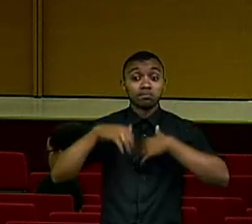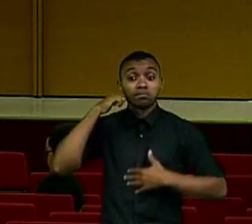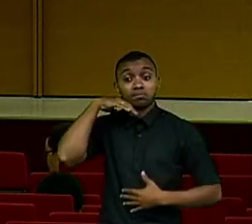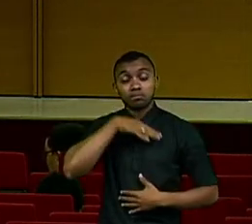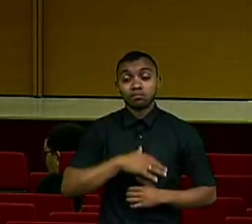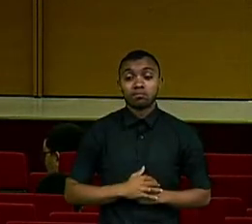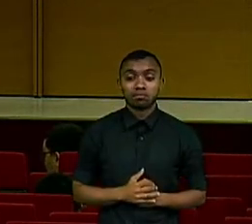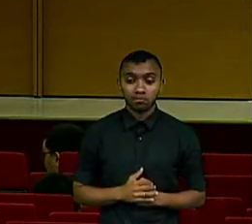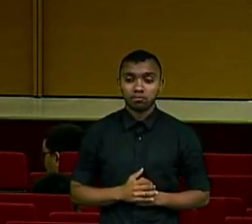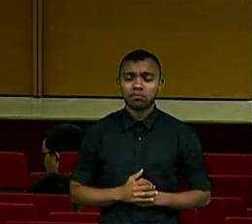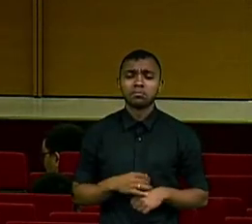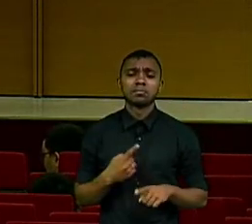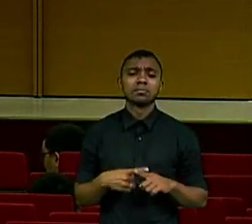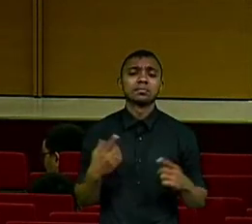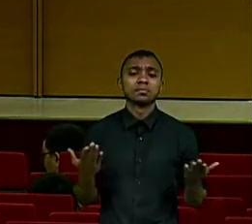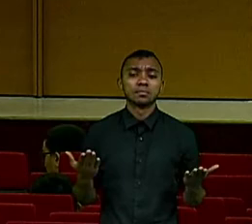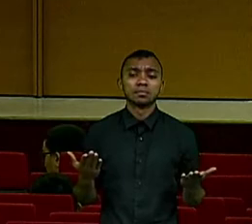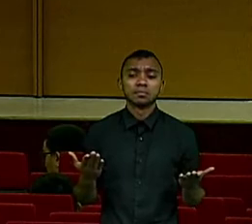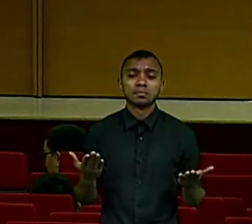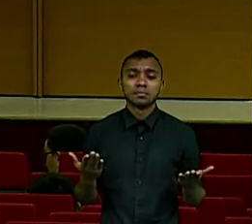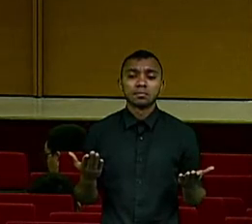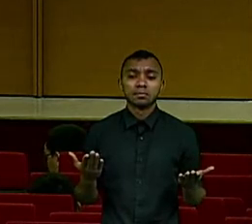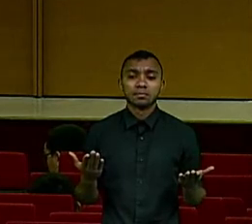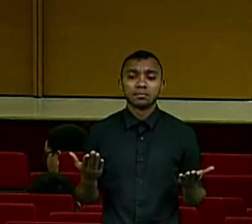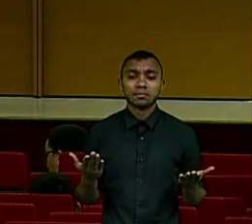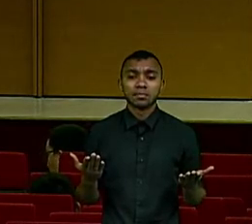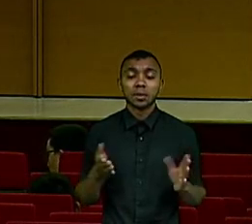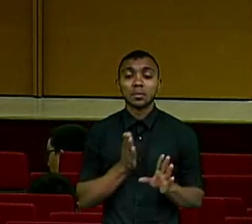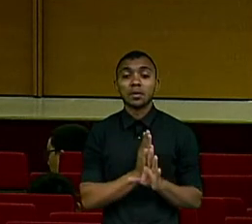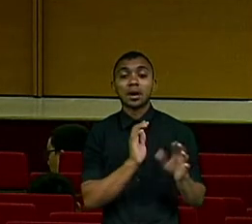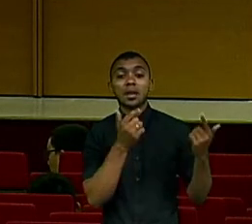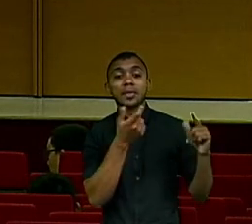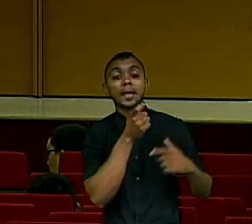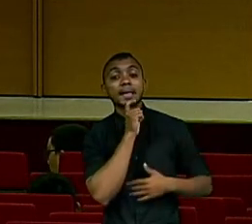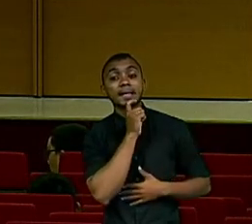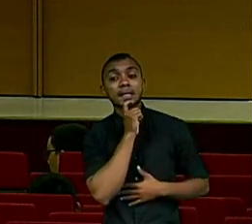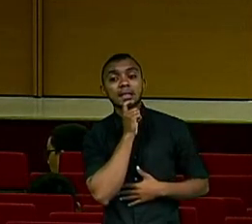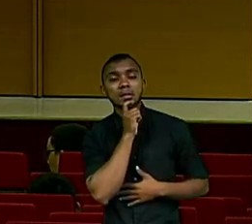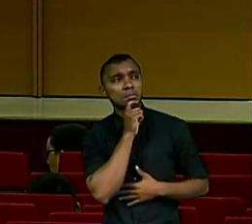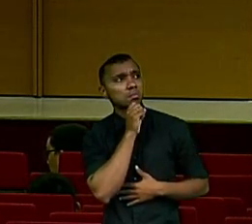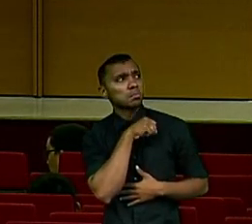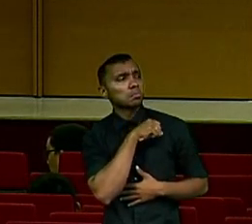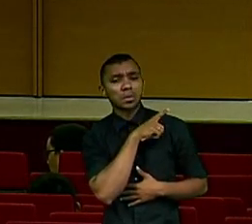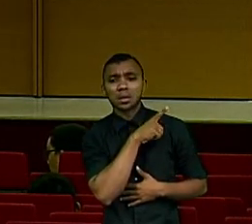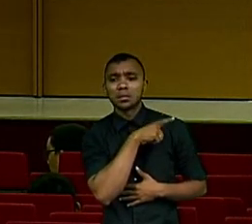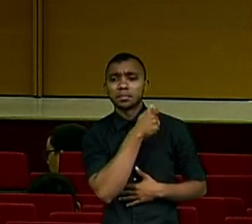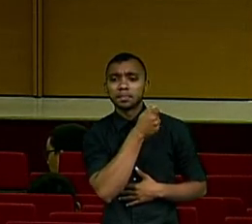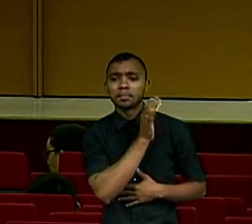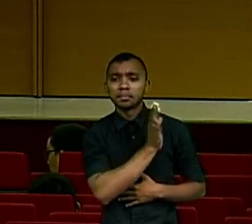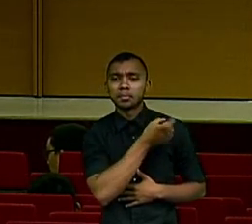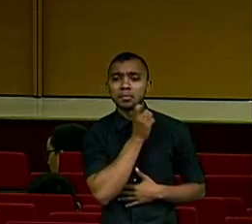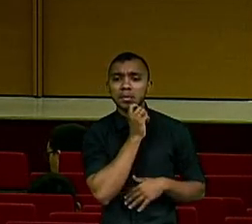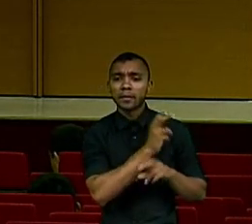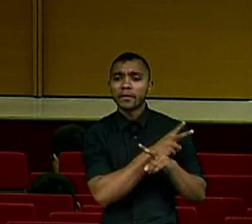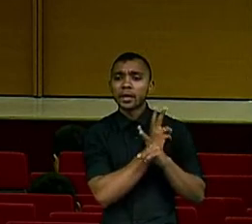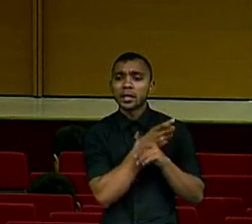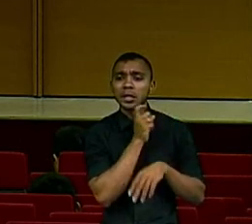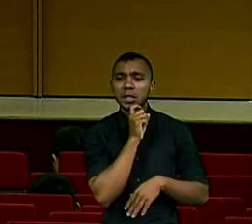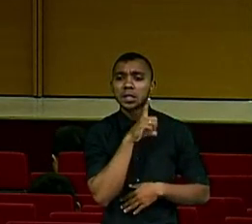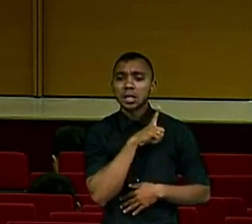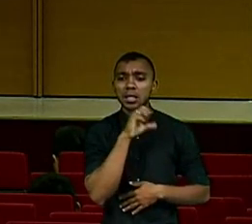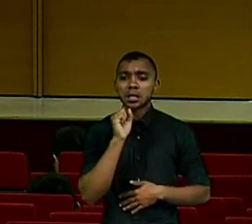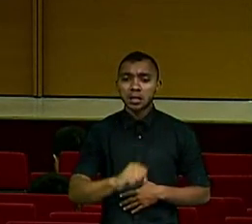porque o senhor tá suando porque não tem ar condicionado aí não tem ar condicionado assim mas aqui está